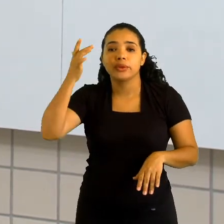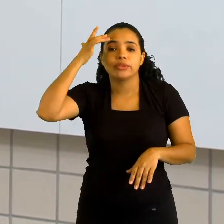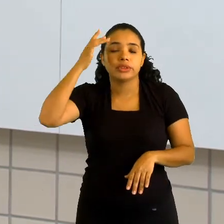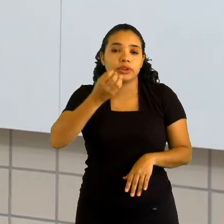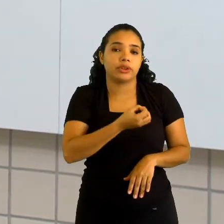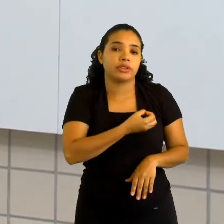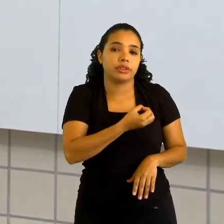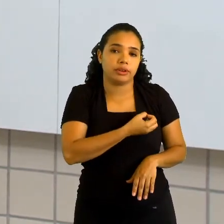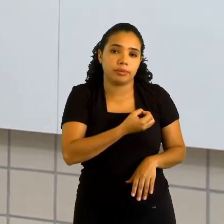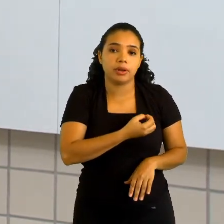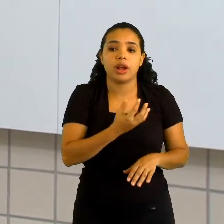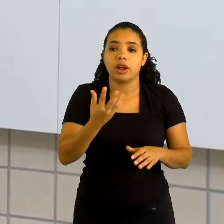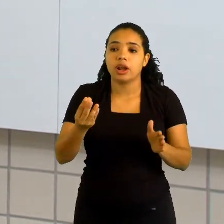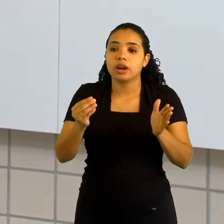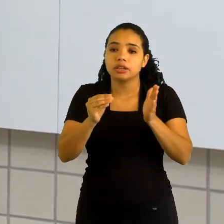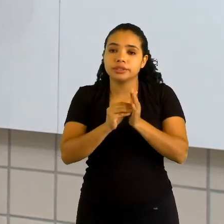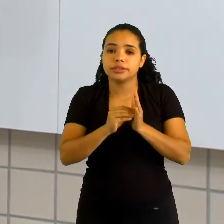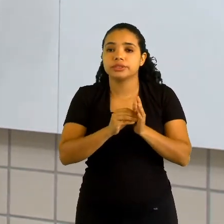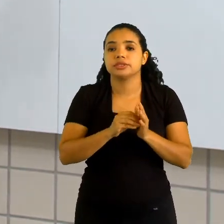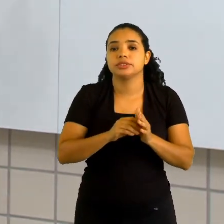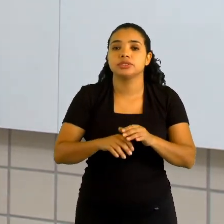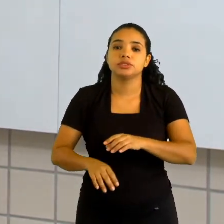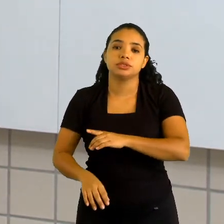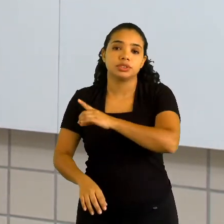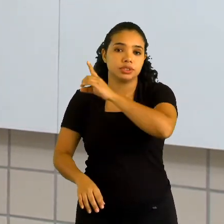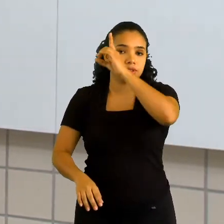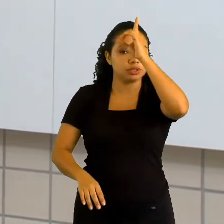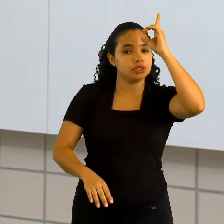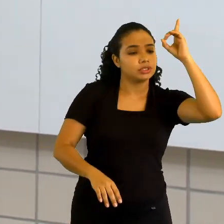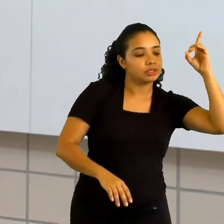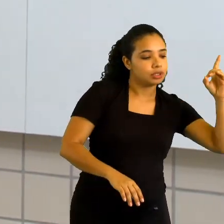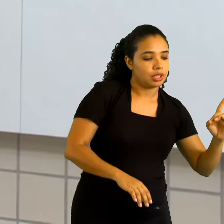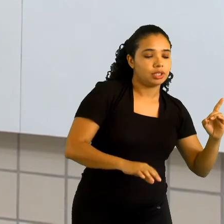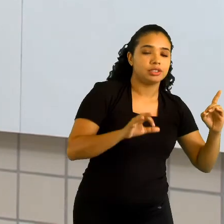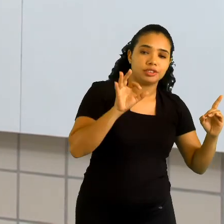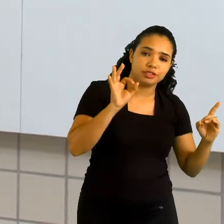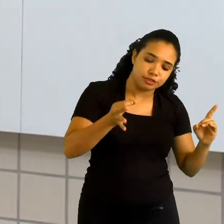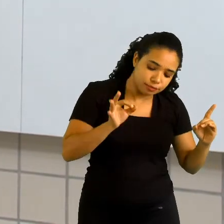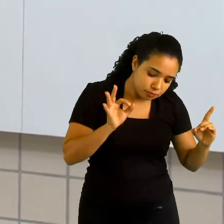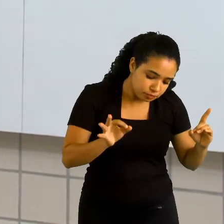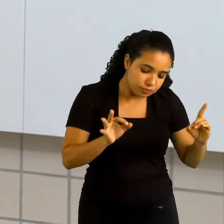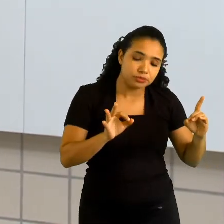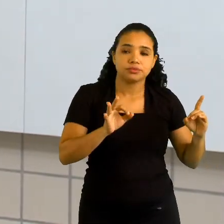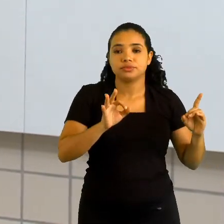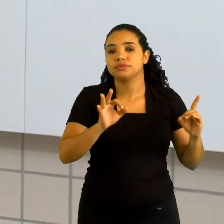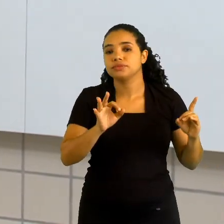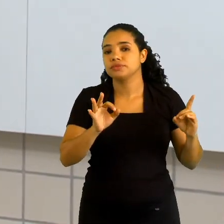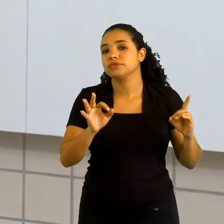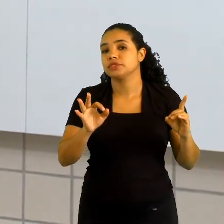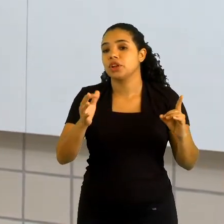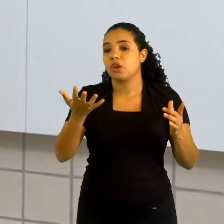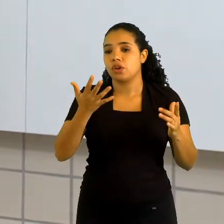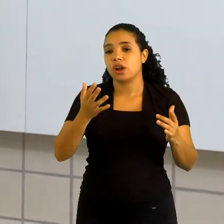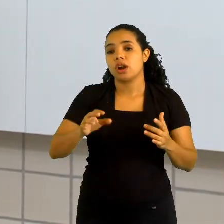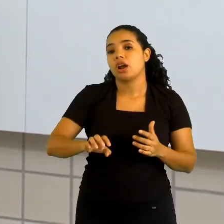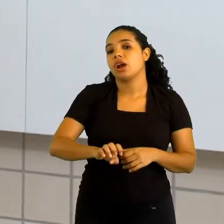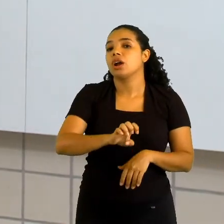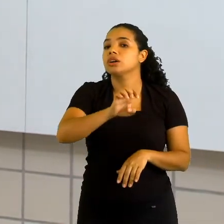quero adicionar, eu vou ter que andar para a direita. Se eu estou nesse ponto aqui e eu quero subtrair, eu vou ter que andar